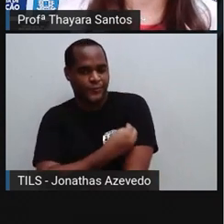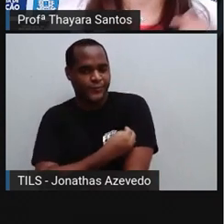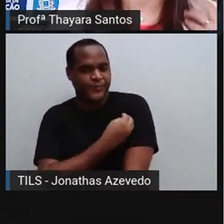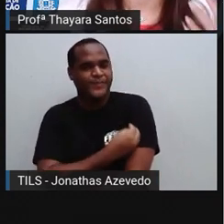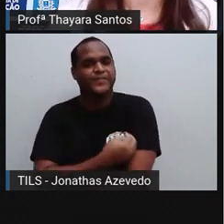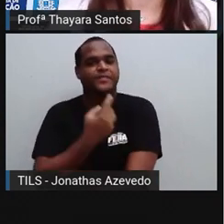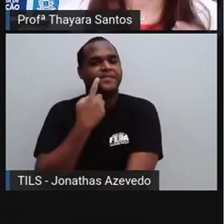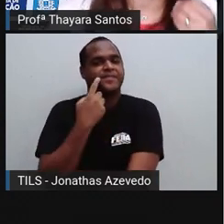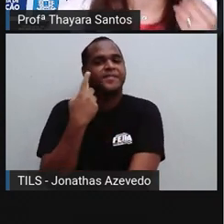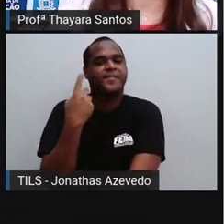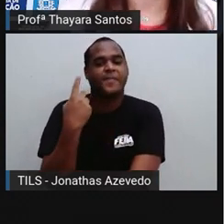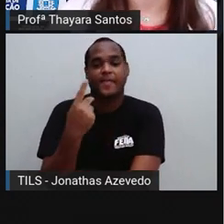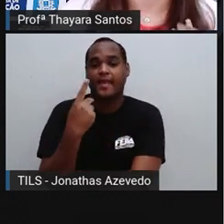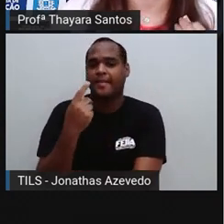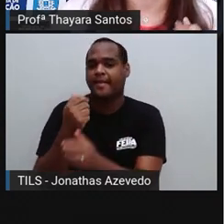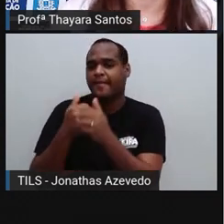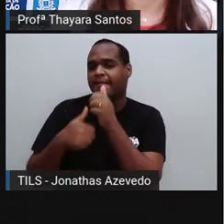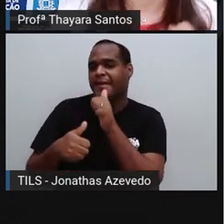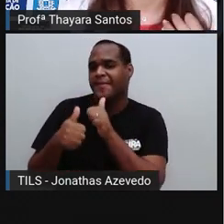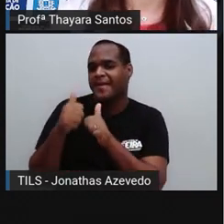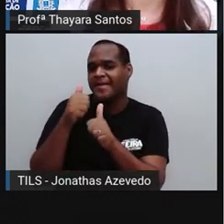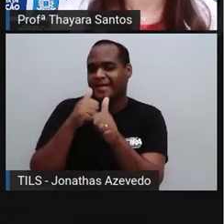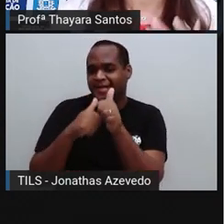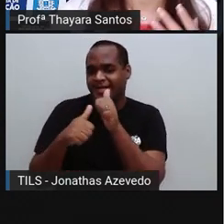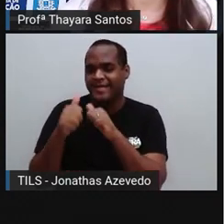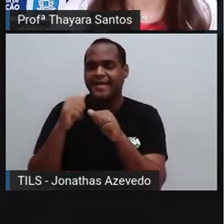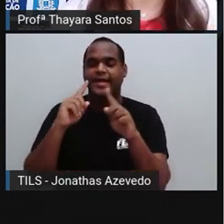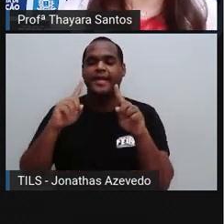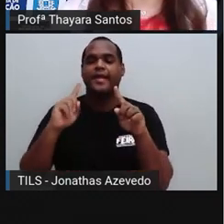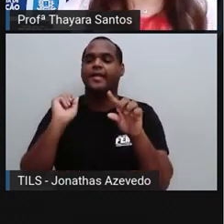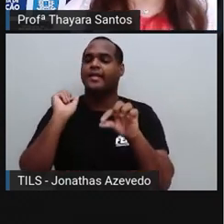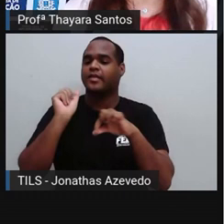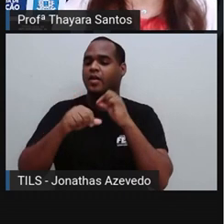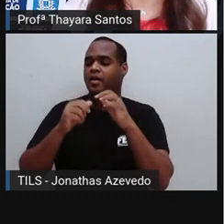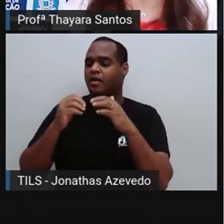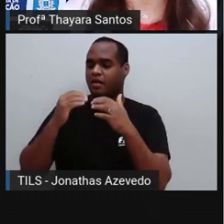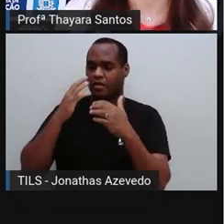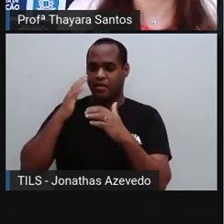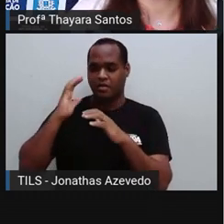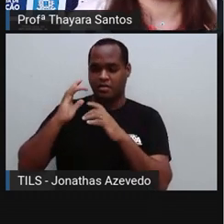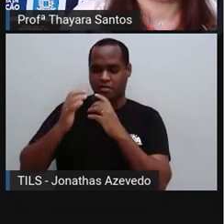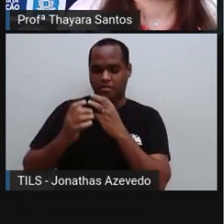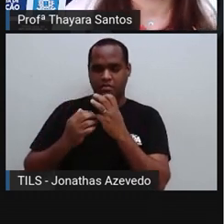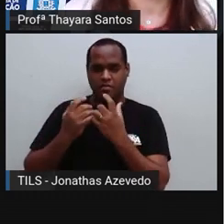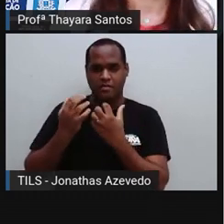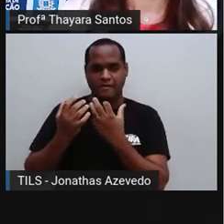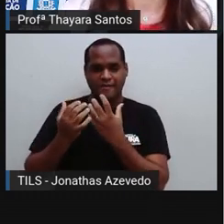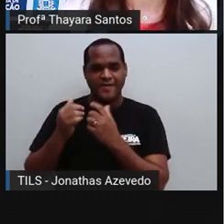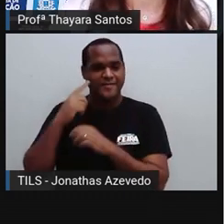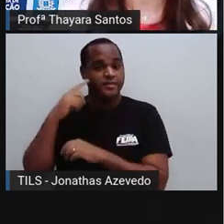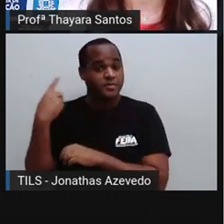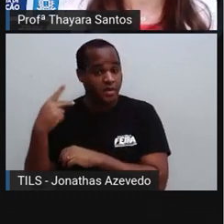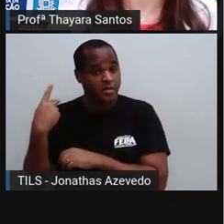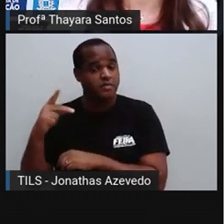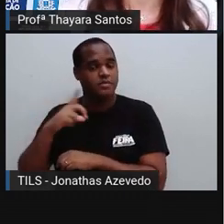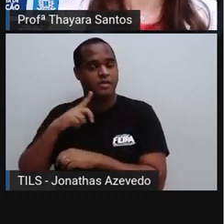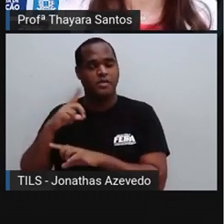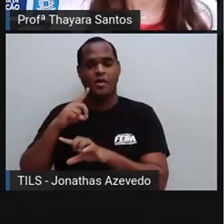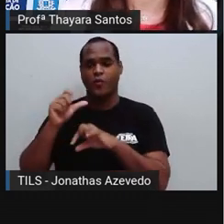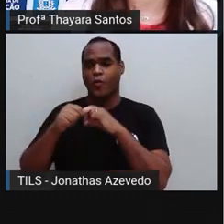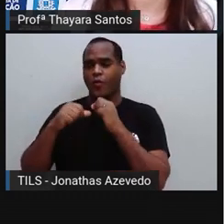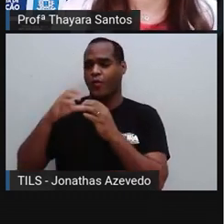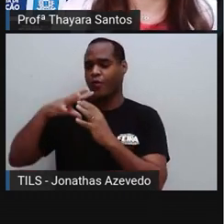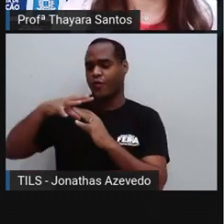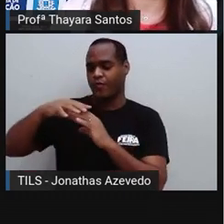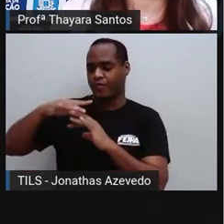O álcool é uma bebida que ela é obtida através do processo que a gente chama de fermentação, ou então da